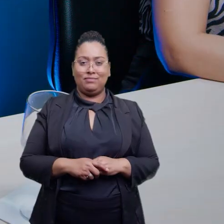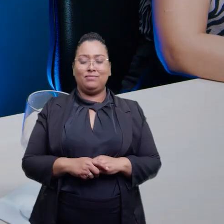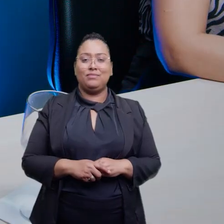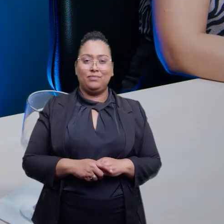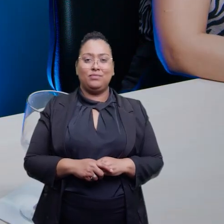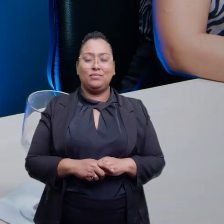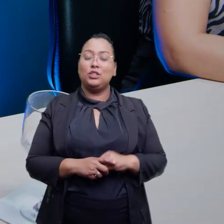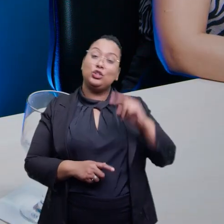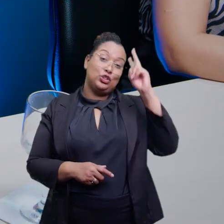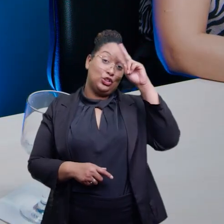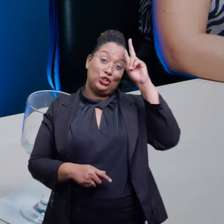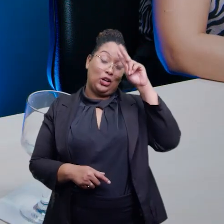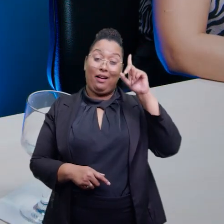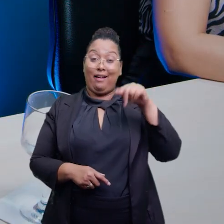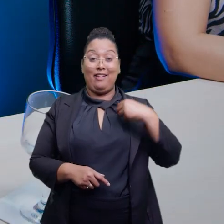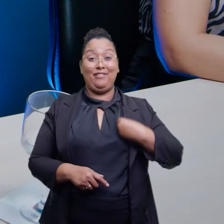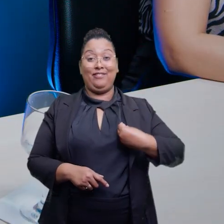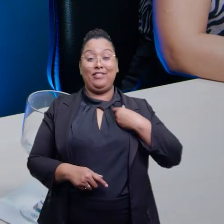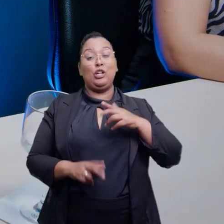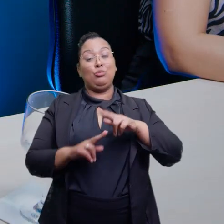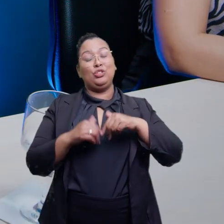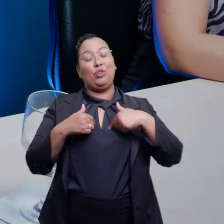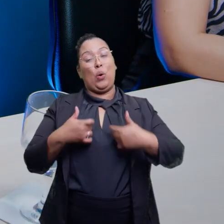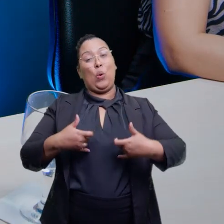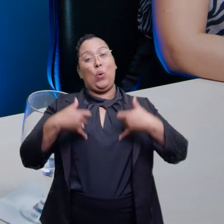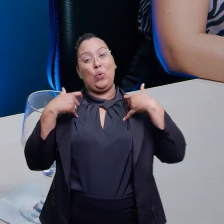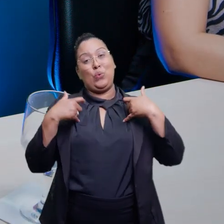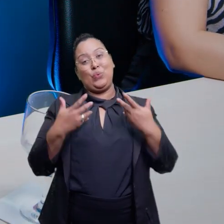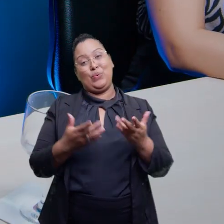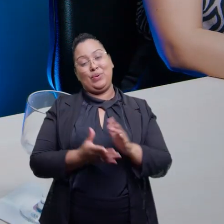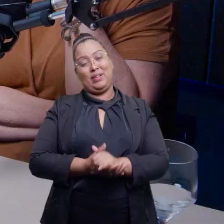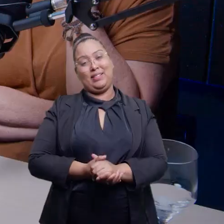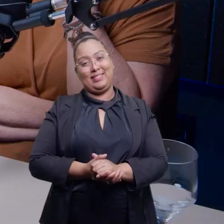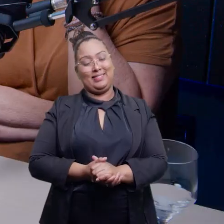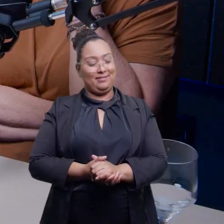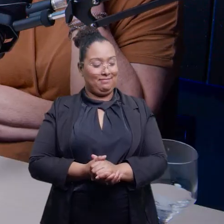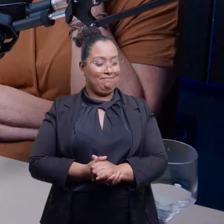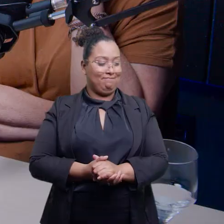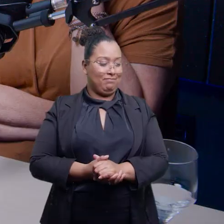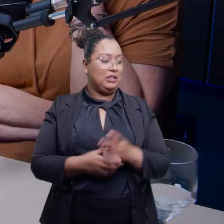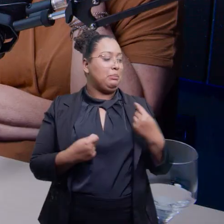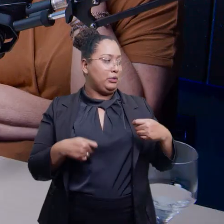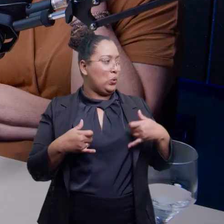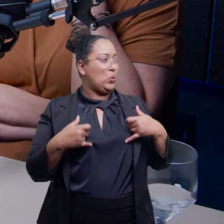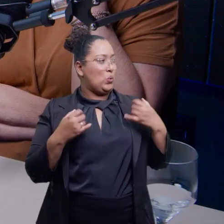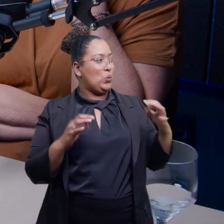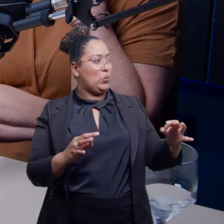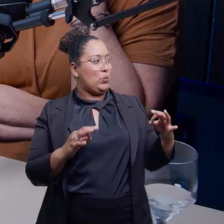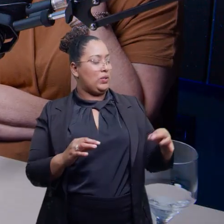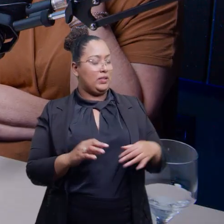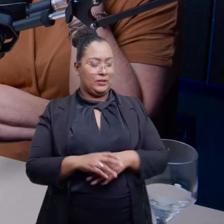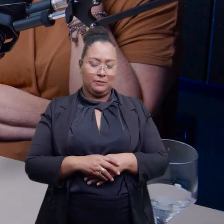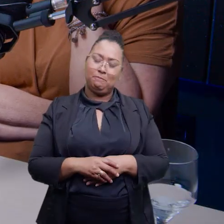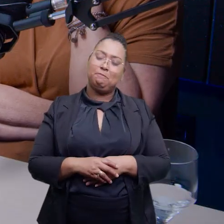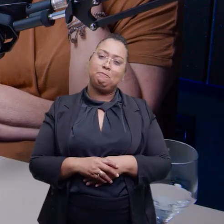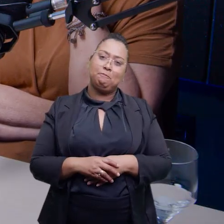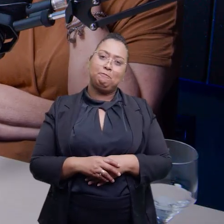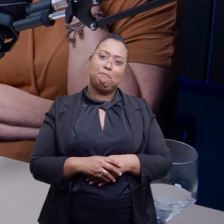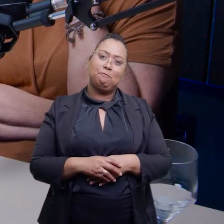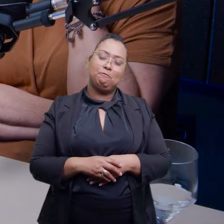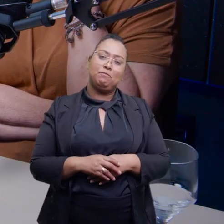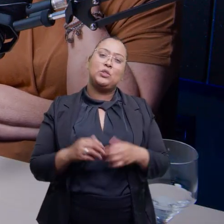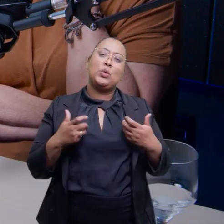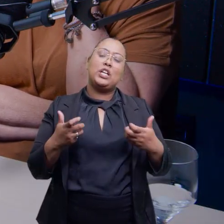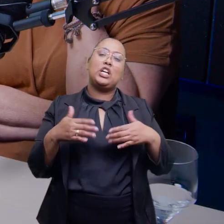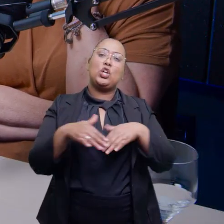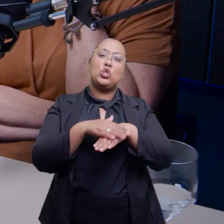né? Então, eu tenho muito orgulho dela. Com certeza, tem que ter mesmo. Eu queria